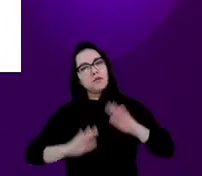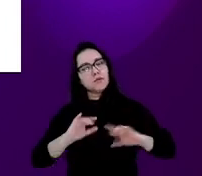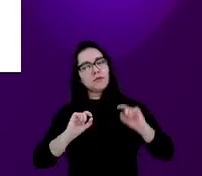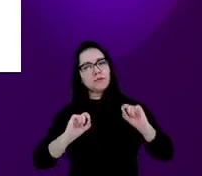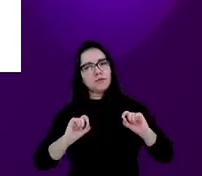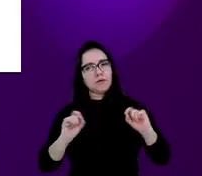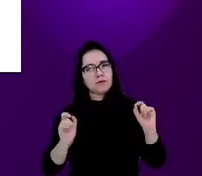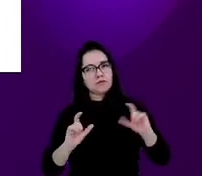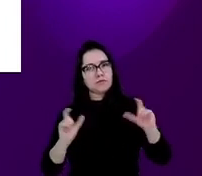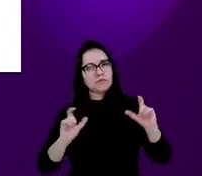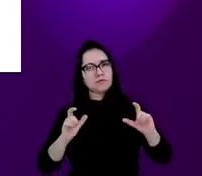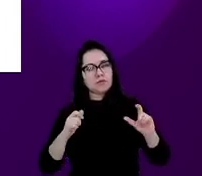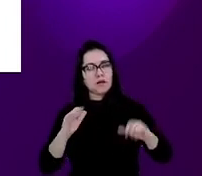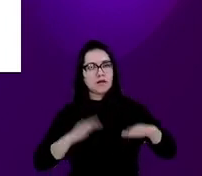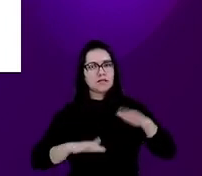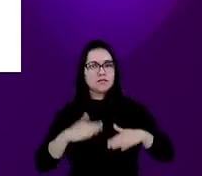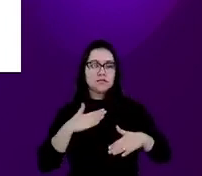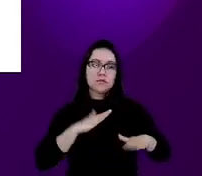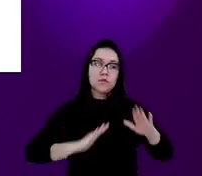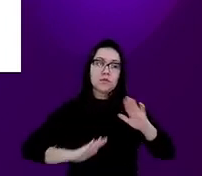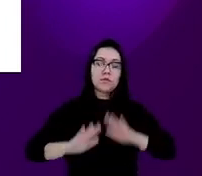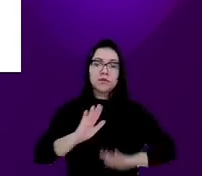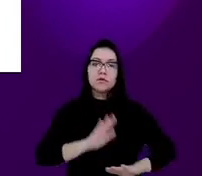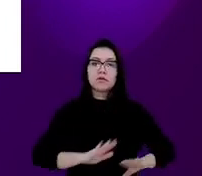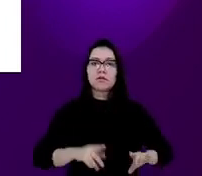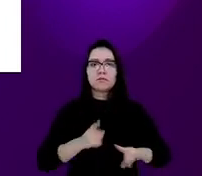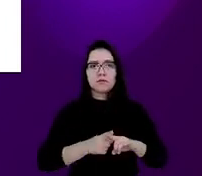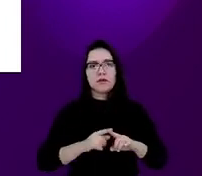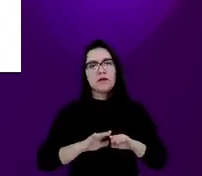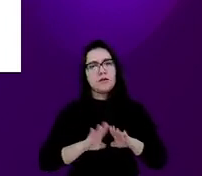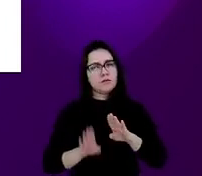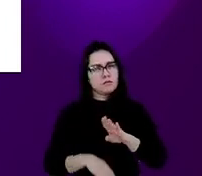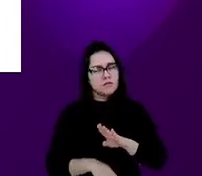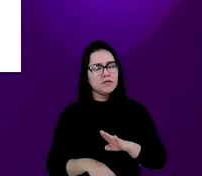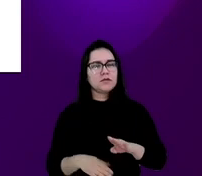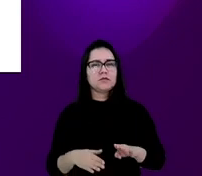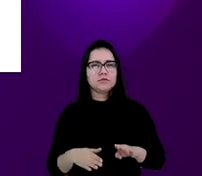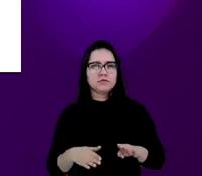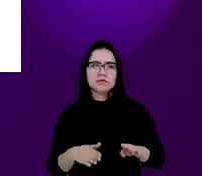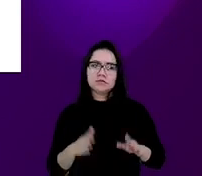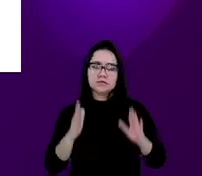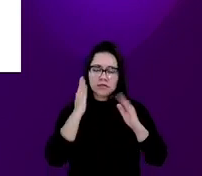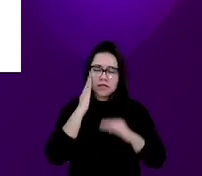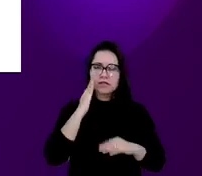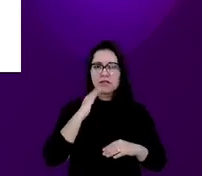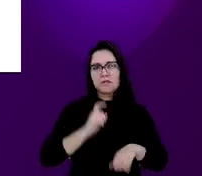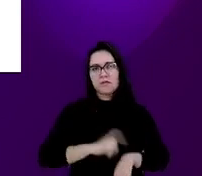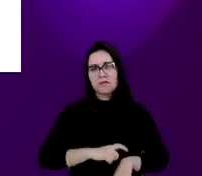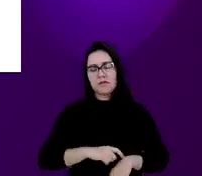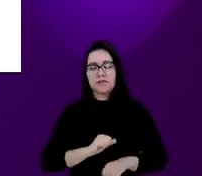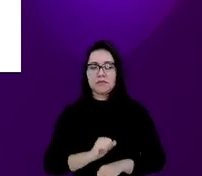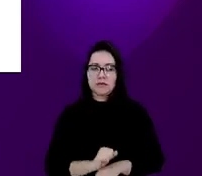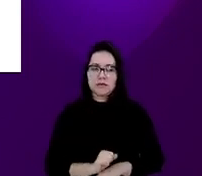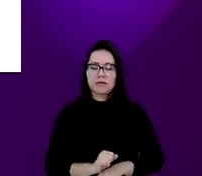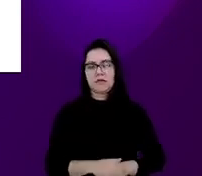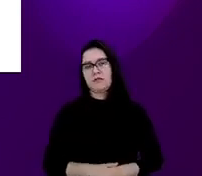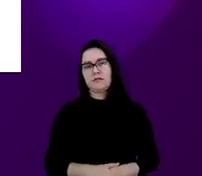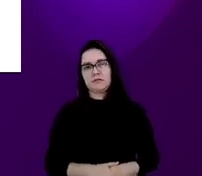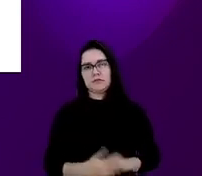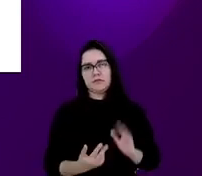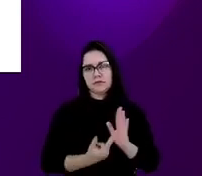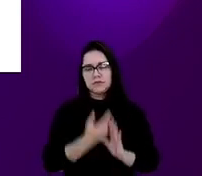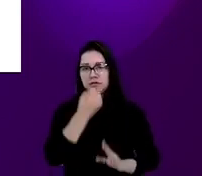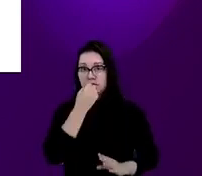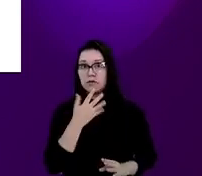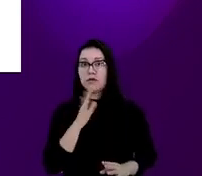ambição, com a nossa ousadia, tomar cuidado com isso, ter a humildade de entender o momento de parar, né? Como diz aquele ditado, o bom cirurgião não é aquele